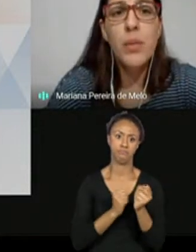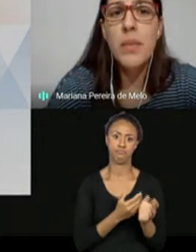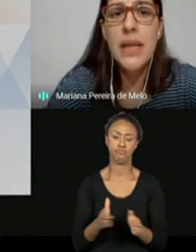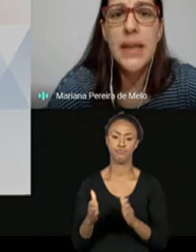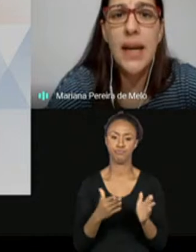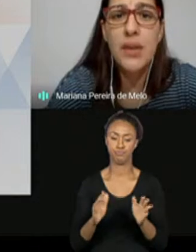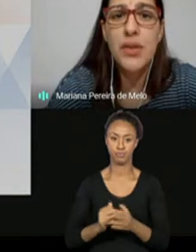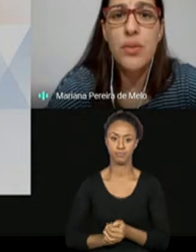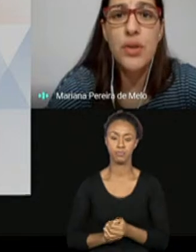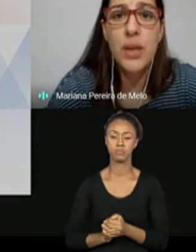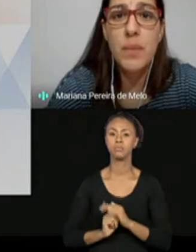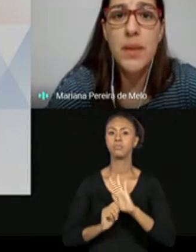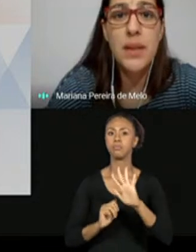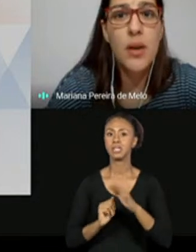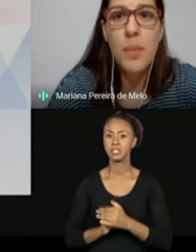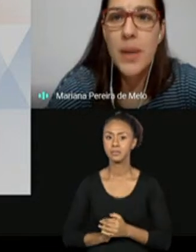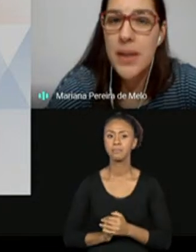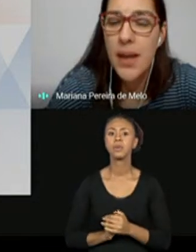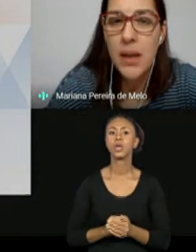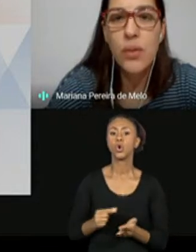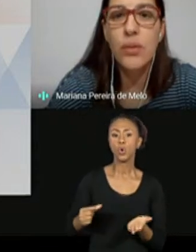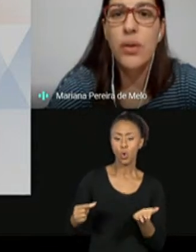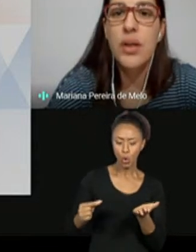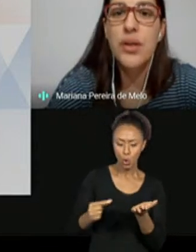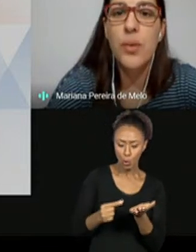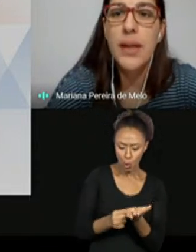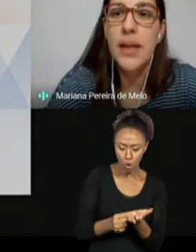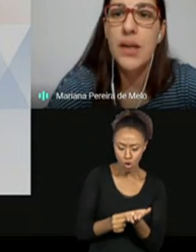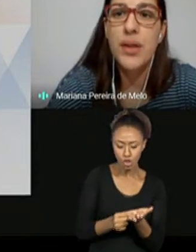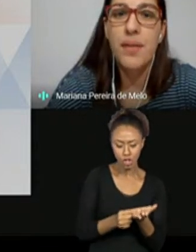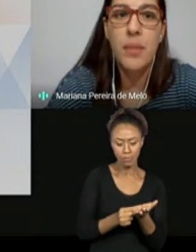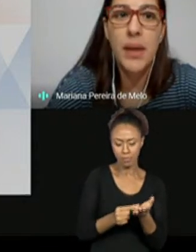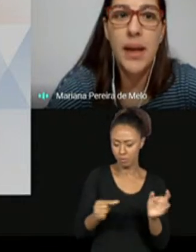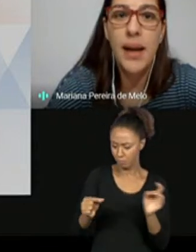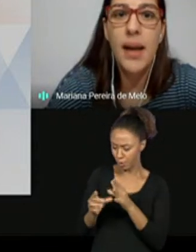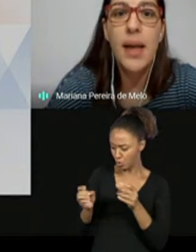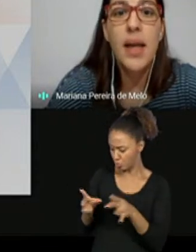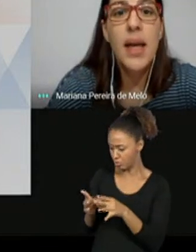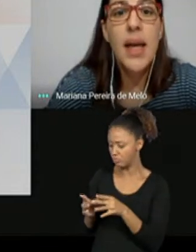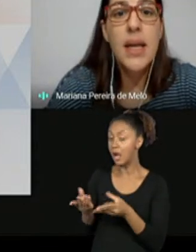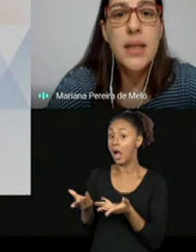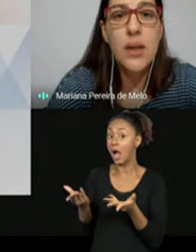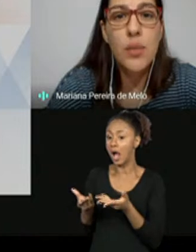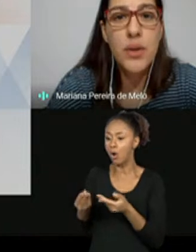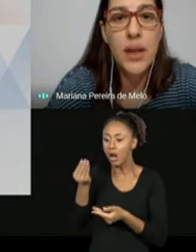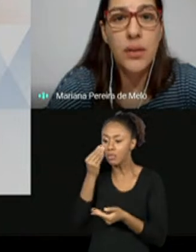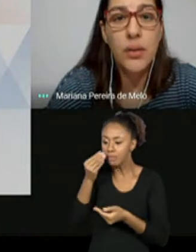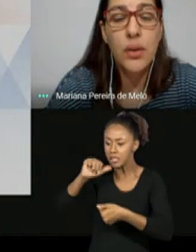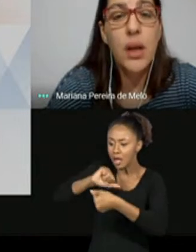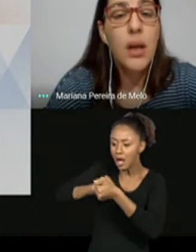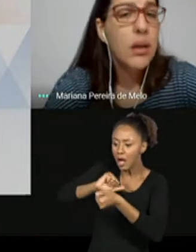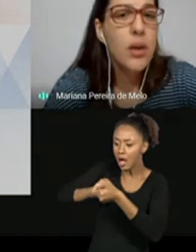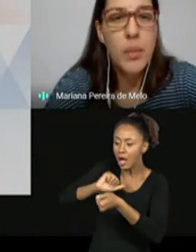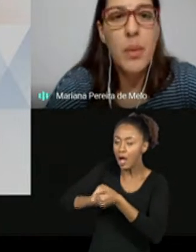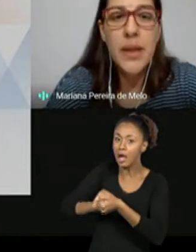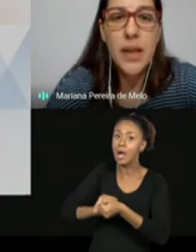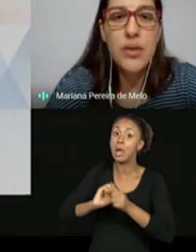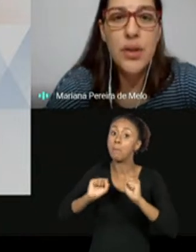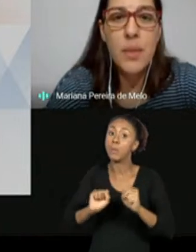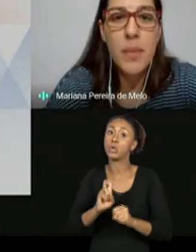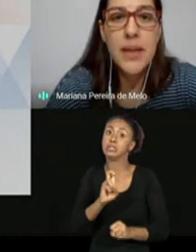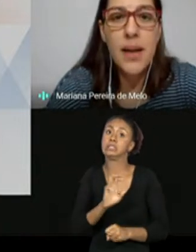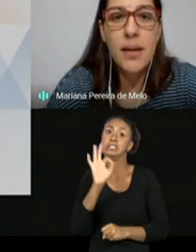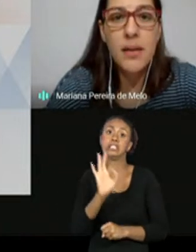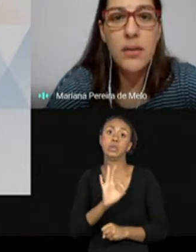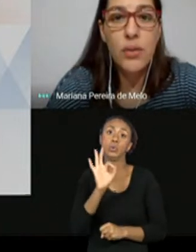A probabilidade dos chips não passarem no controle de qualidade da fábrica A é 5%. Então a probabilidade